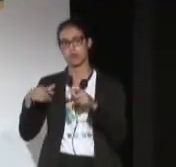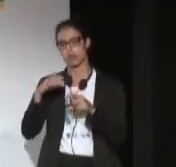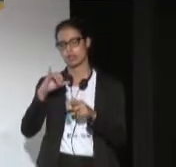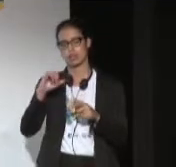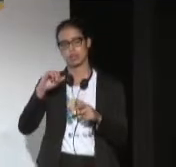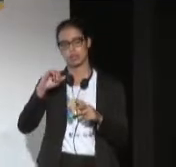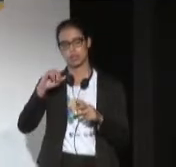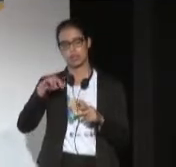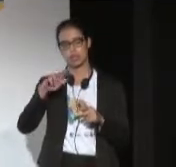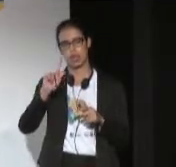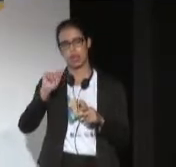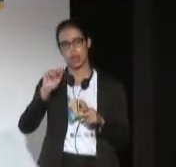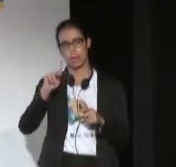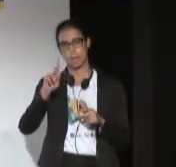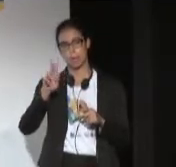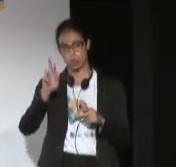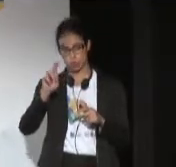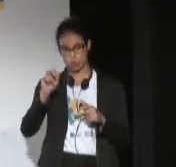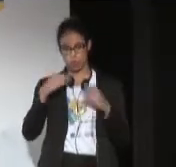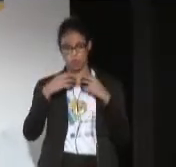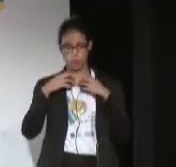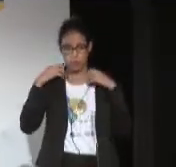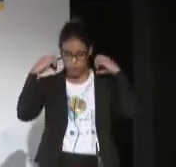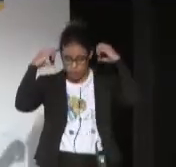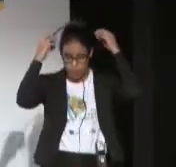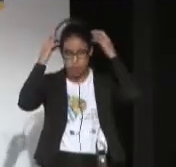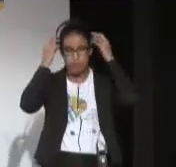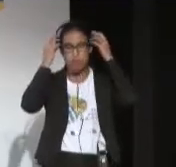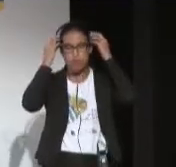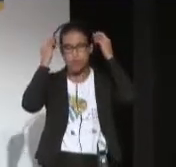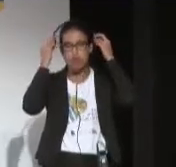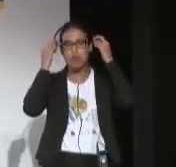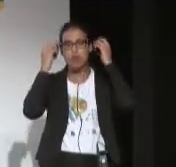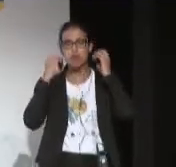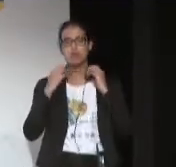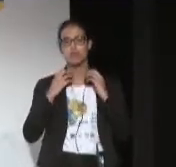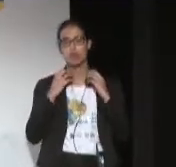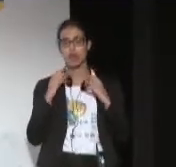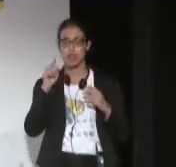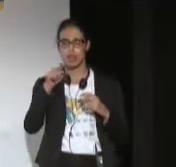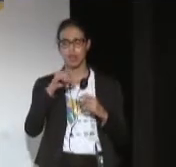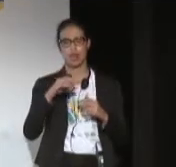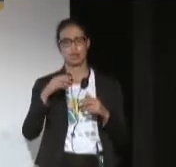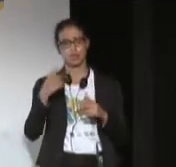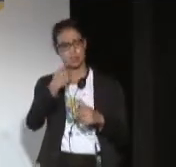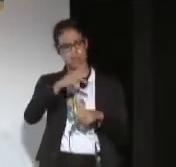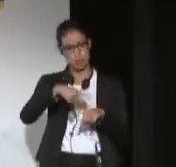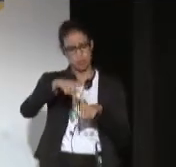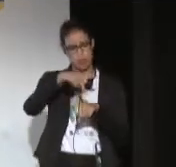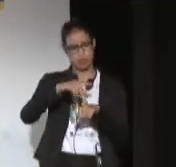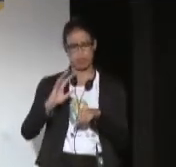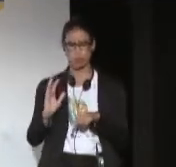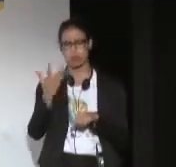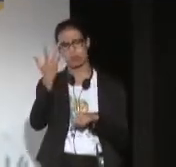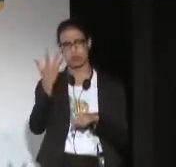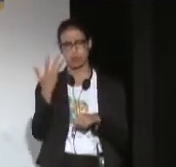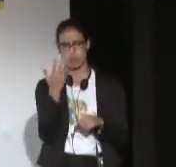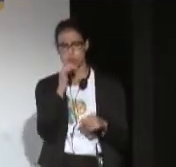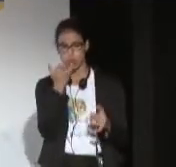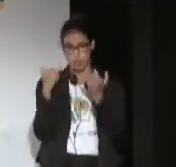Dr. Goh, como aconteceu em Singapura essa sinergia entre escola